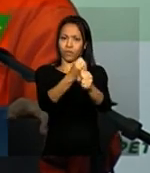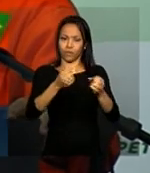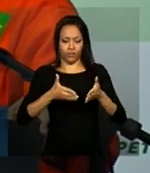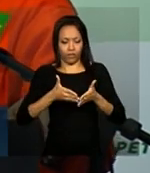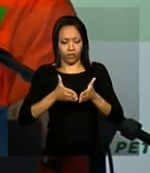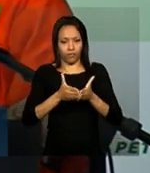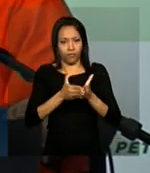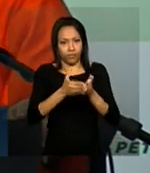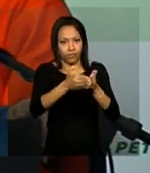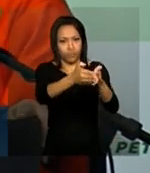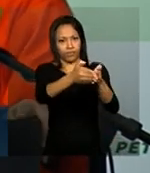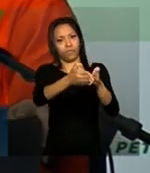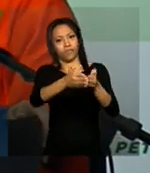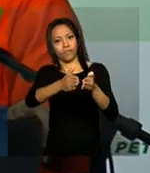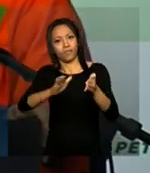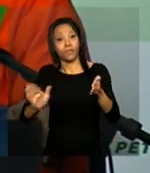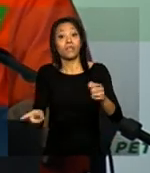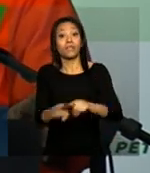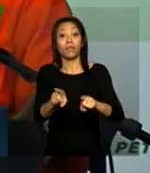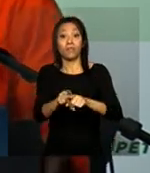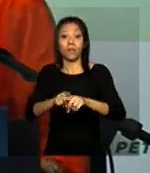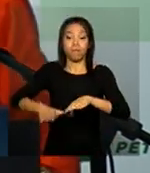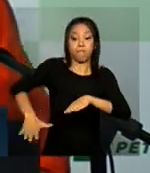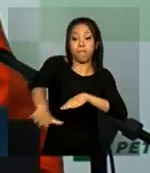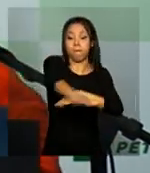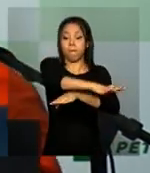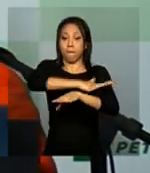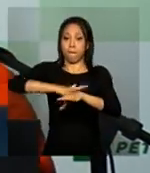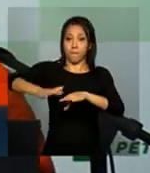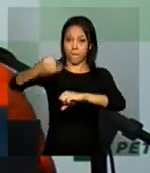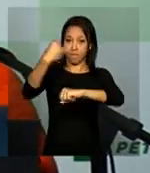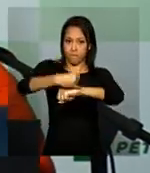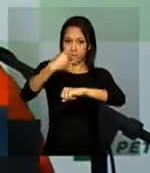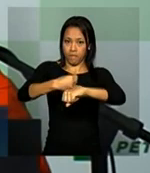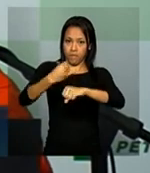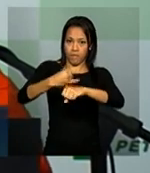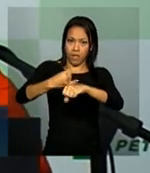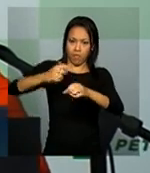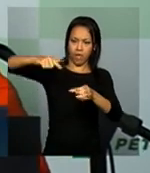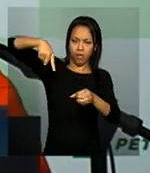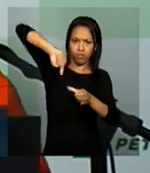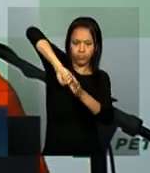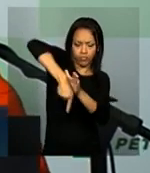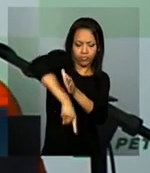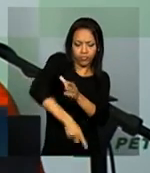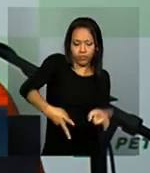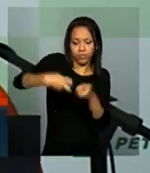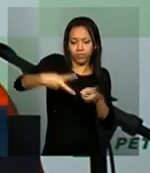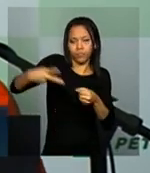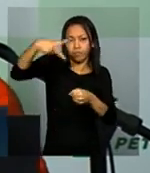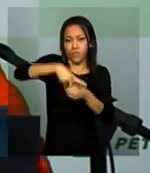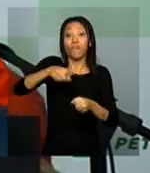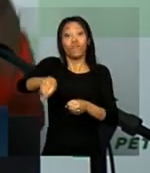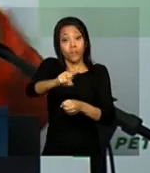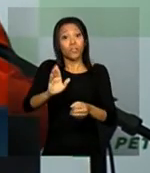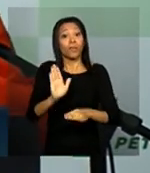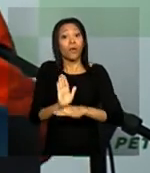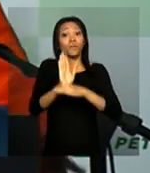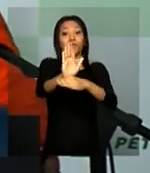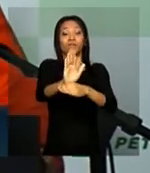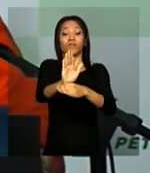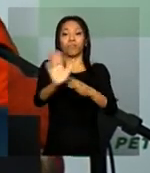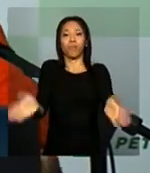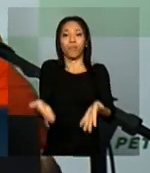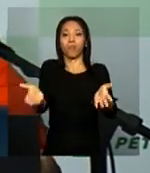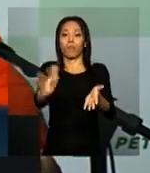construir navios e plataformas, vocês estão contribuindo para construir o futuro desse país e o